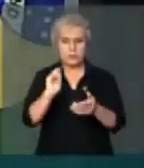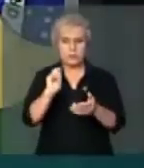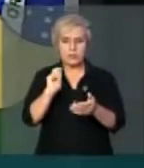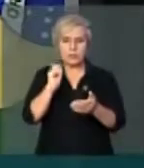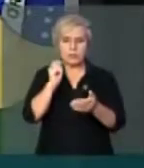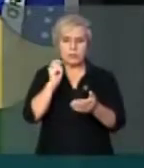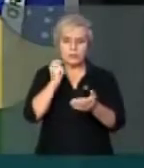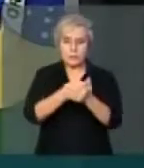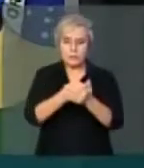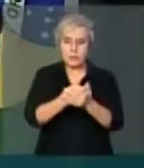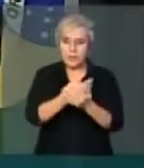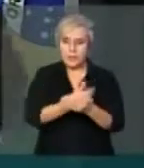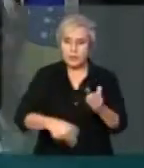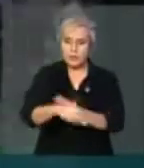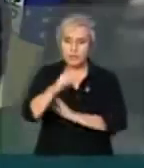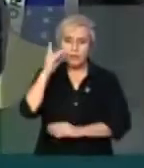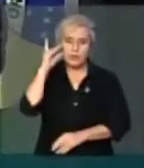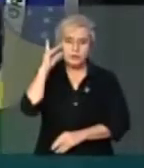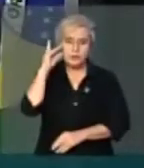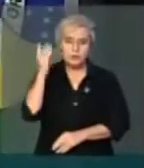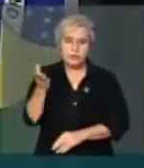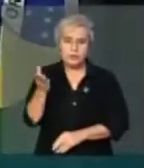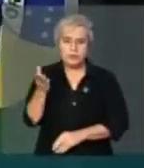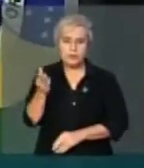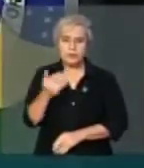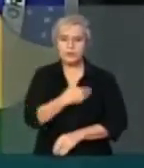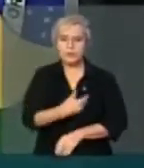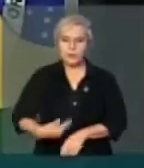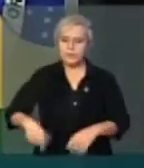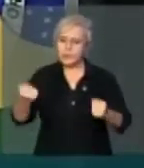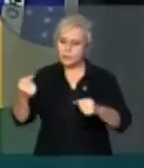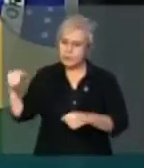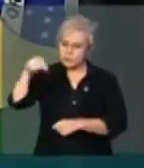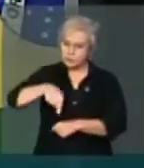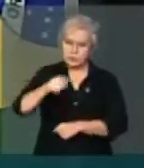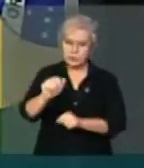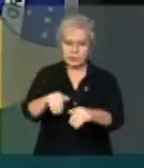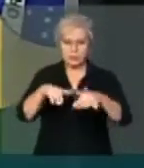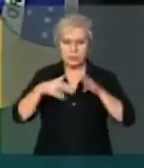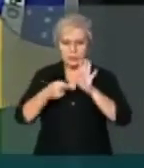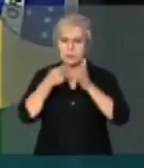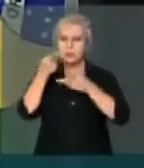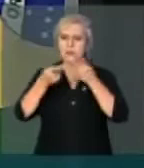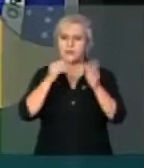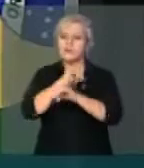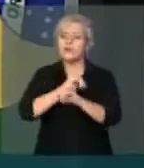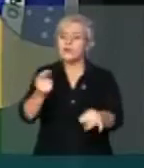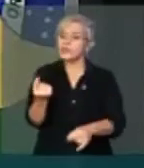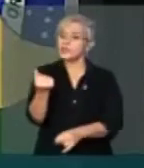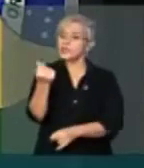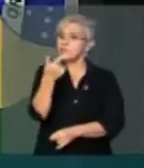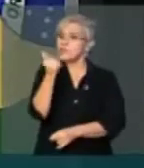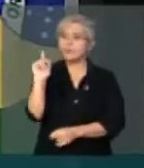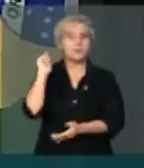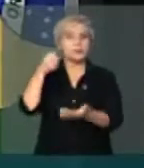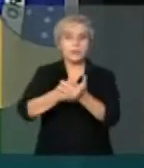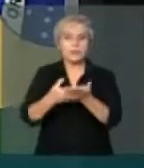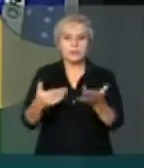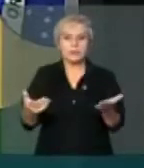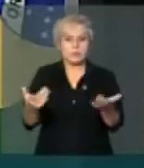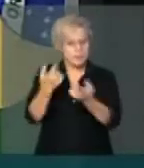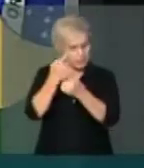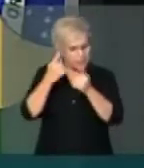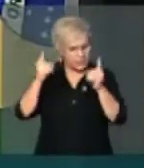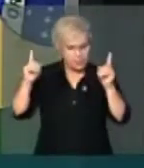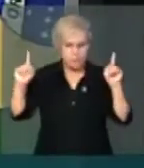o Brasil. E o governo é que tinha que vir ao plenário para dizer que não tem dinheiro para pagar. Senão vão